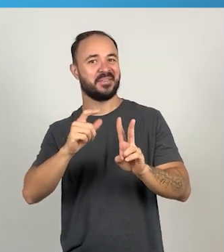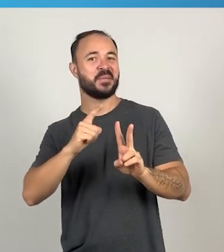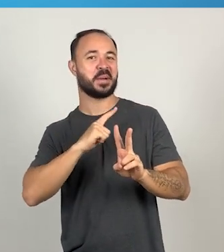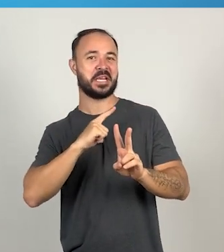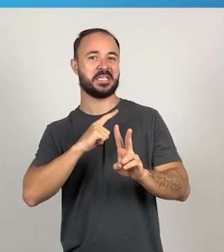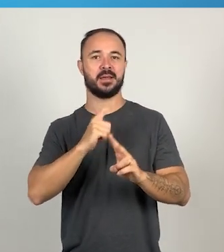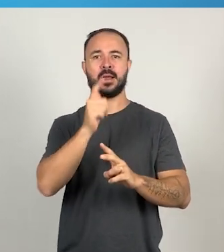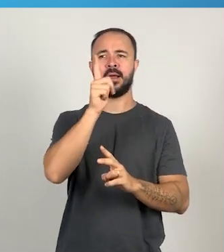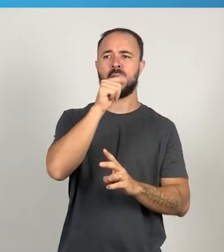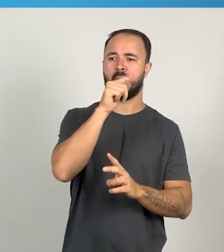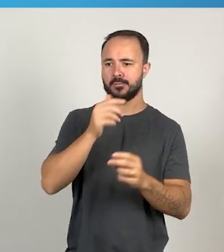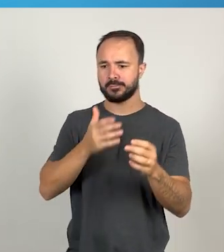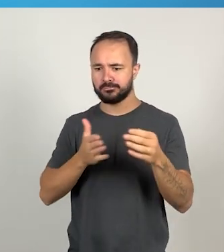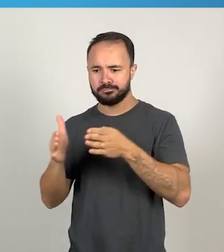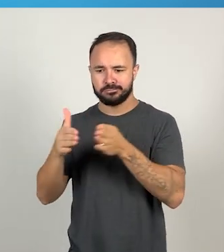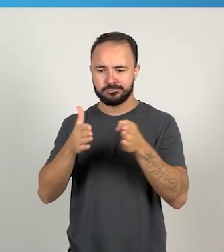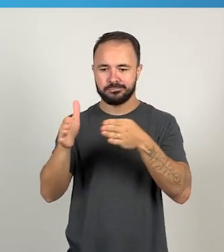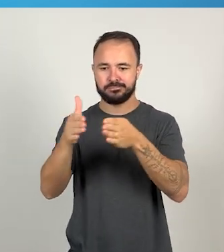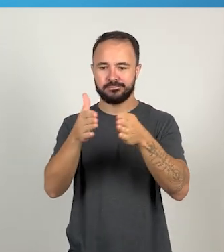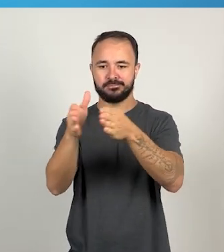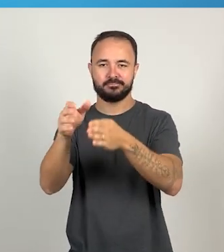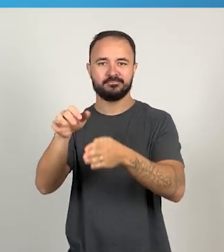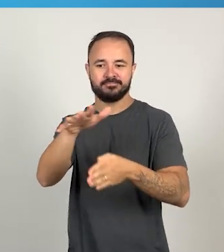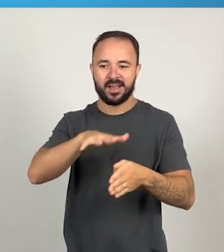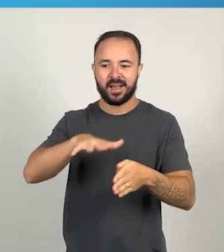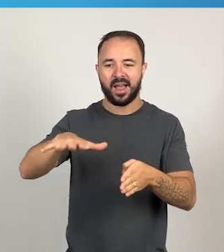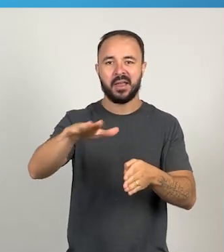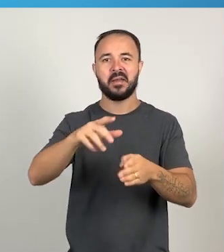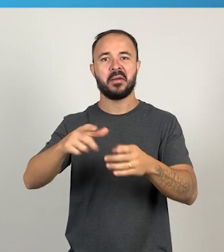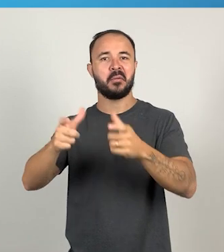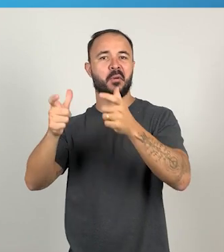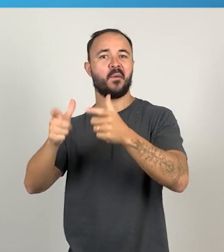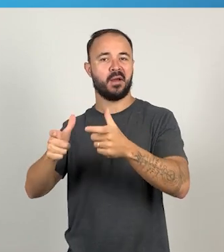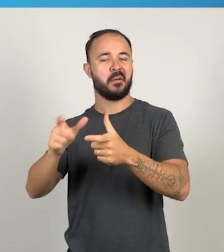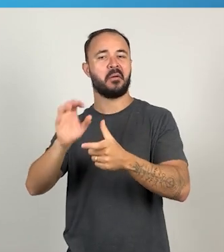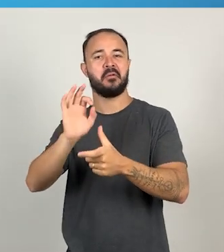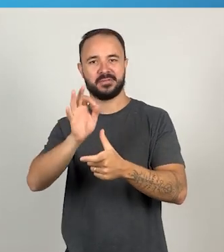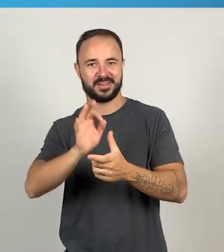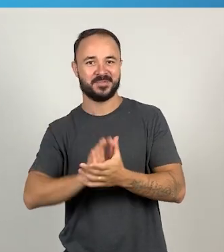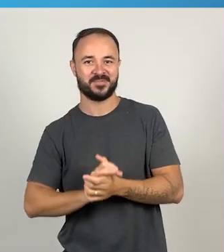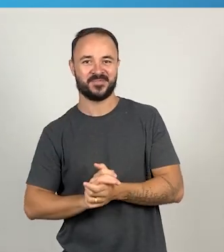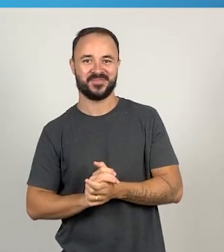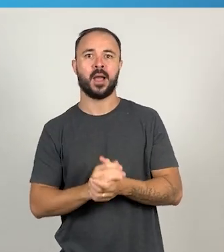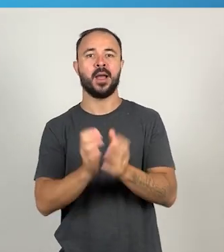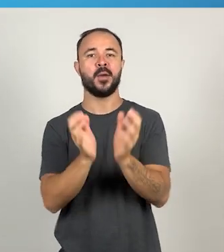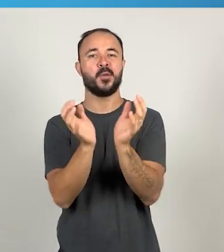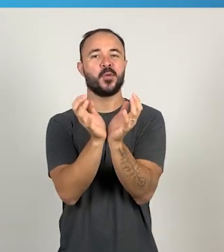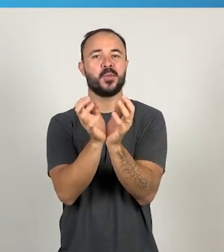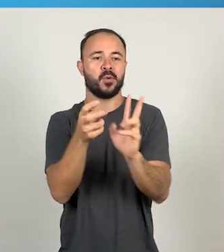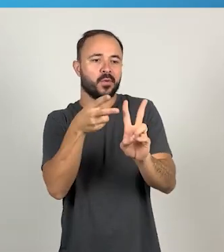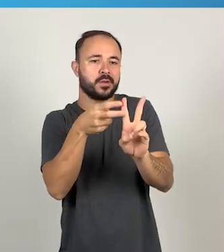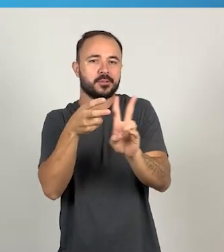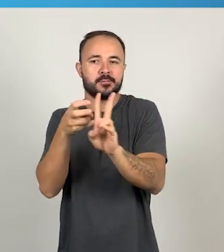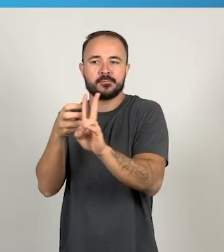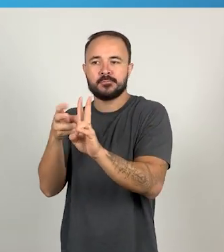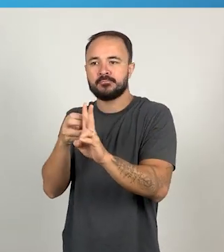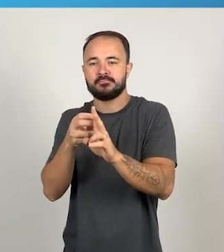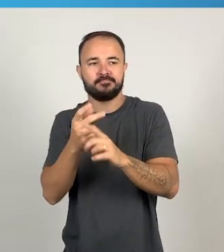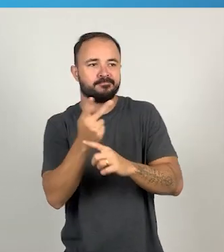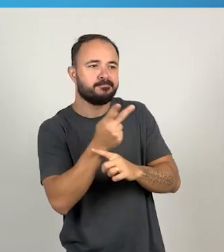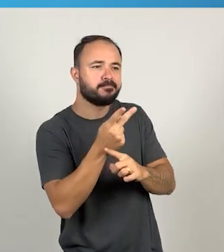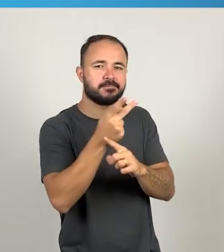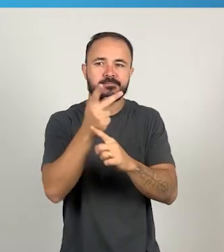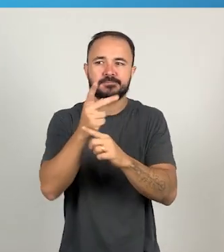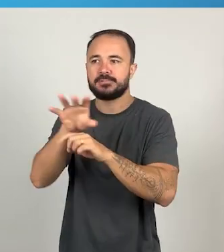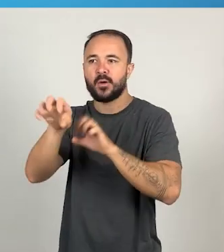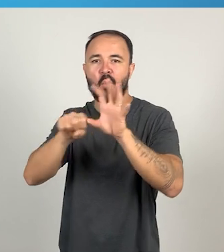que brotavam da terra e corriam sobre as areias. Os indígenas, eles caçavam, colhiam